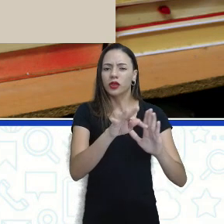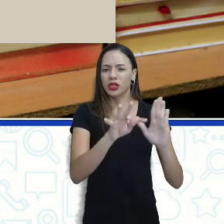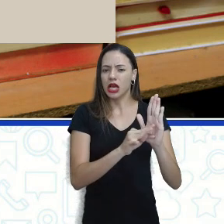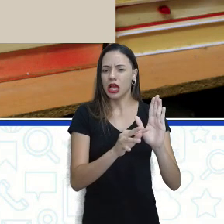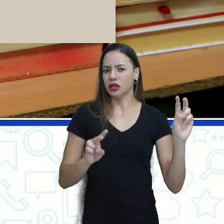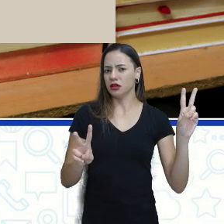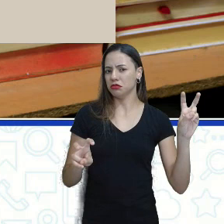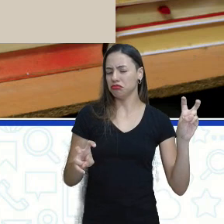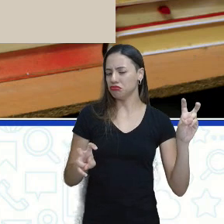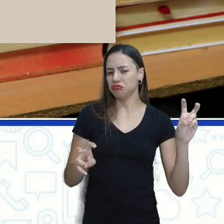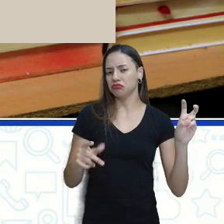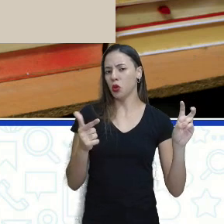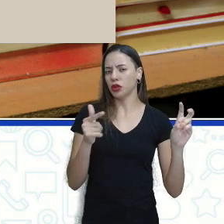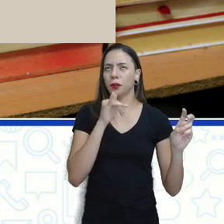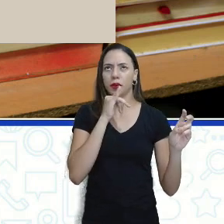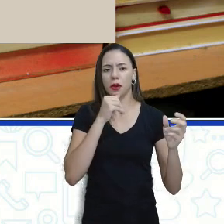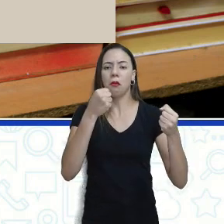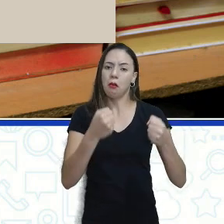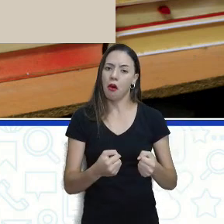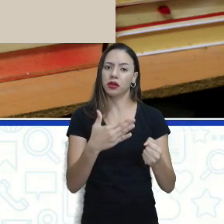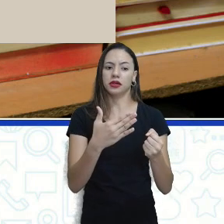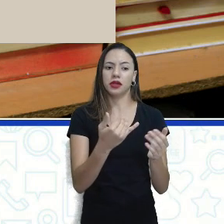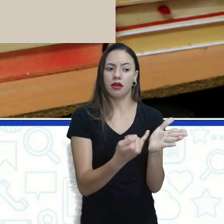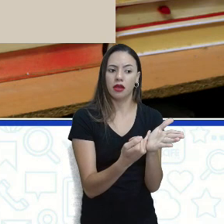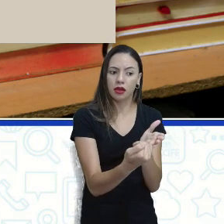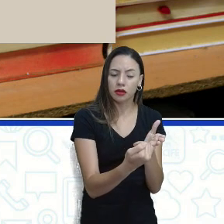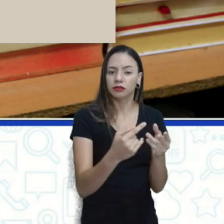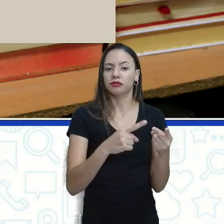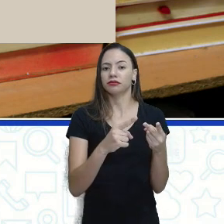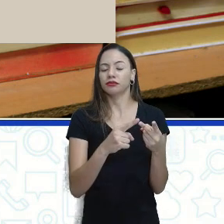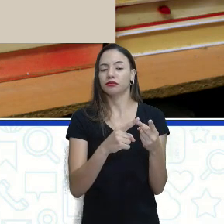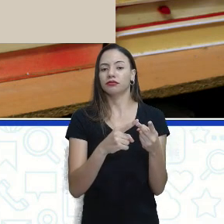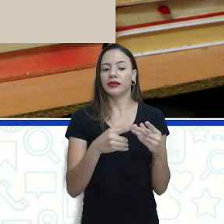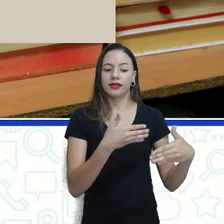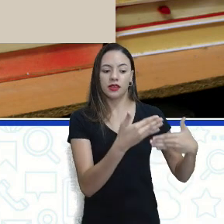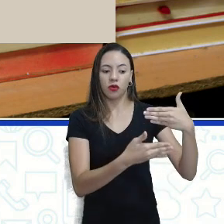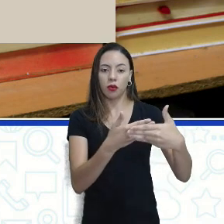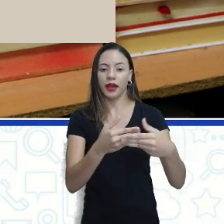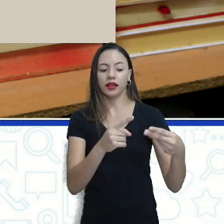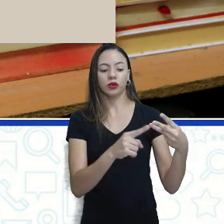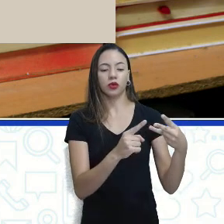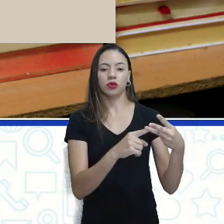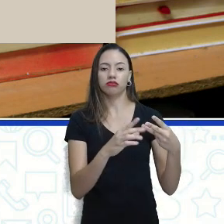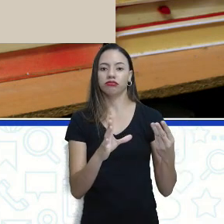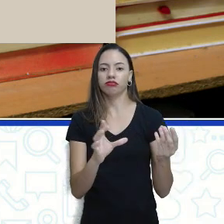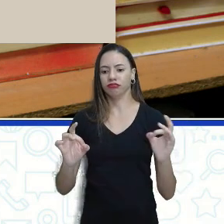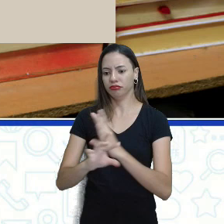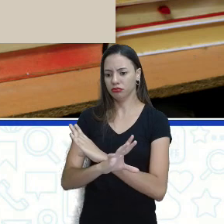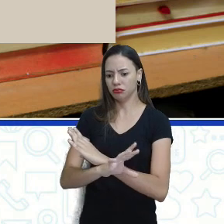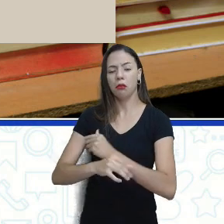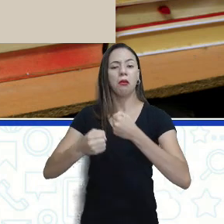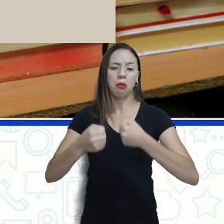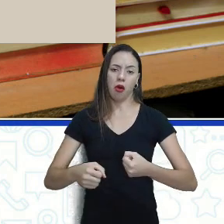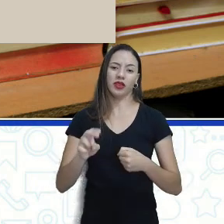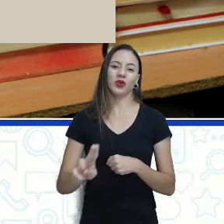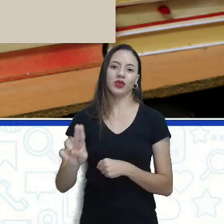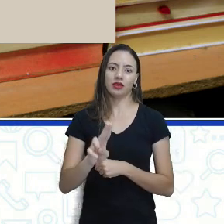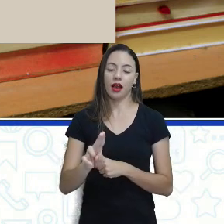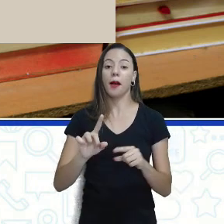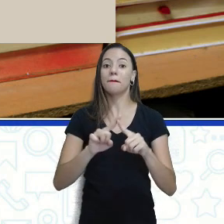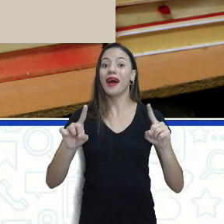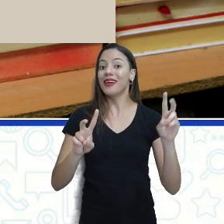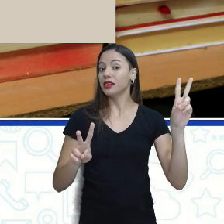na introdução, quanto no desenvolvimento ou na conclusão. E em cada uma dessas partes, elas têm finalidades